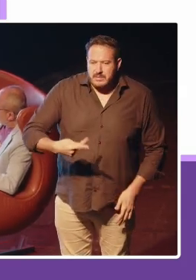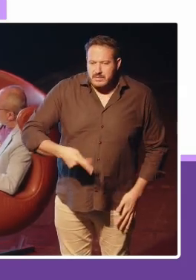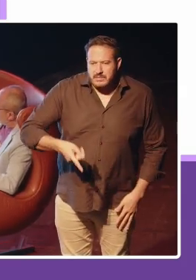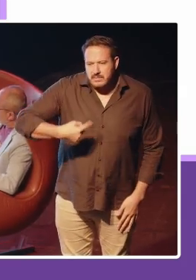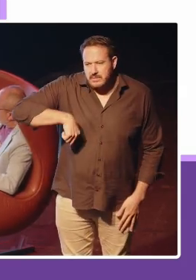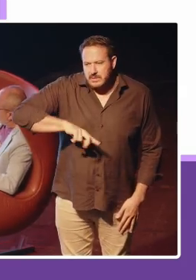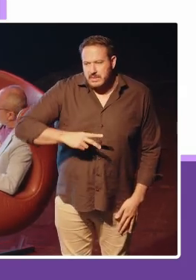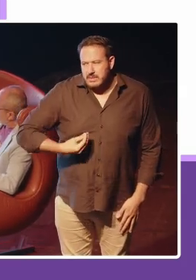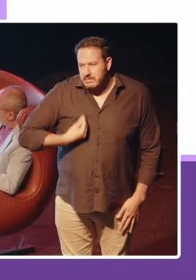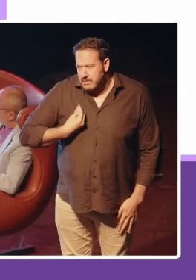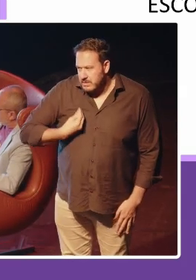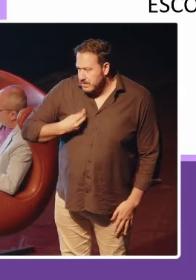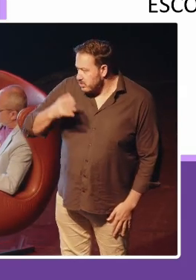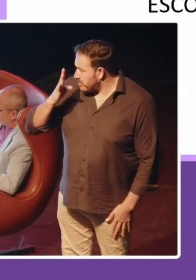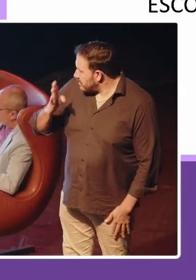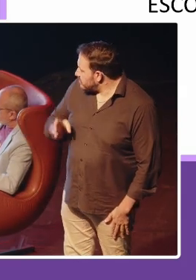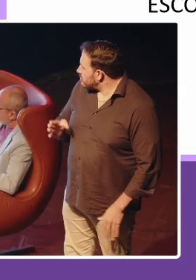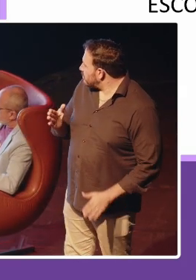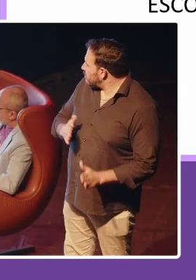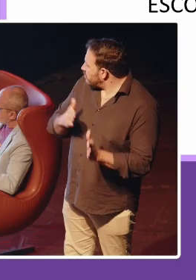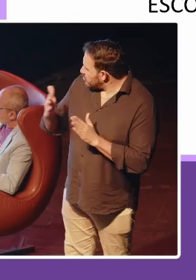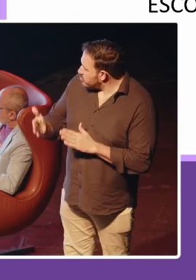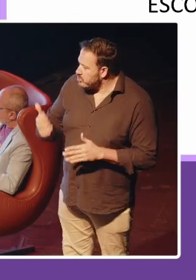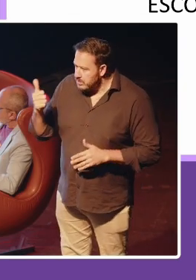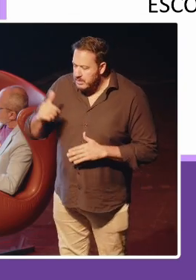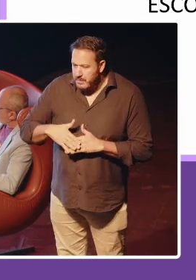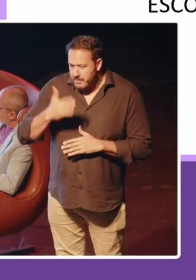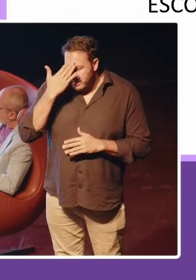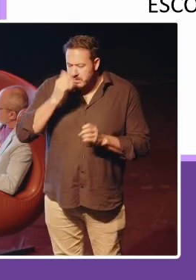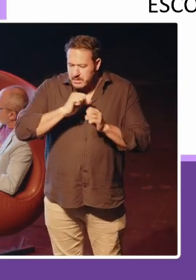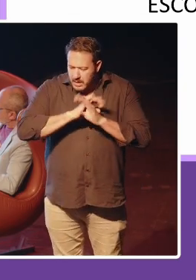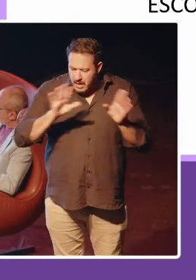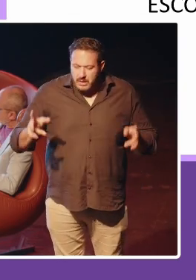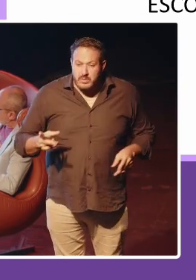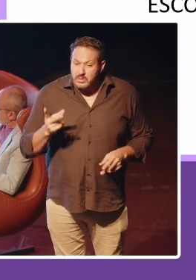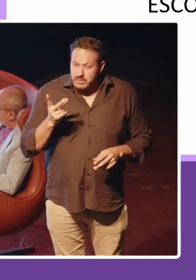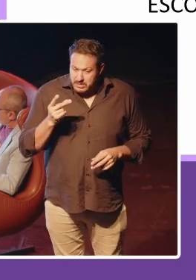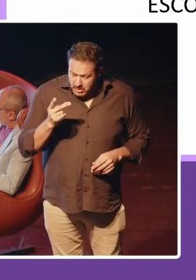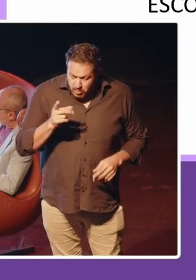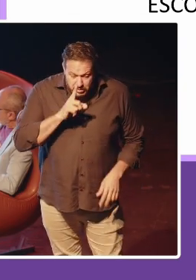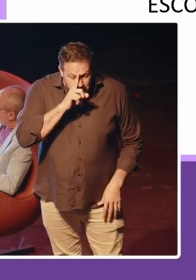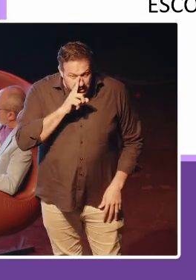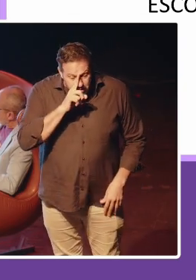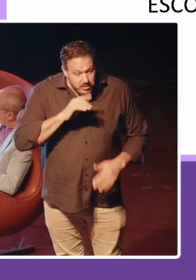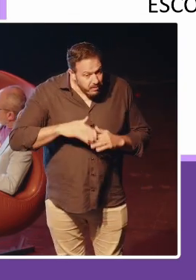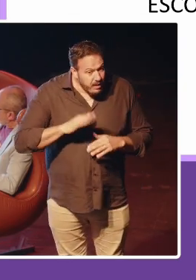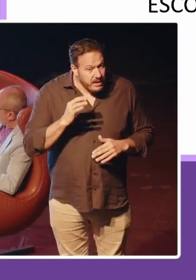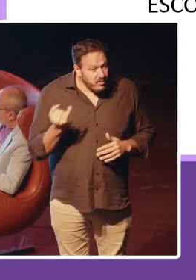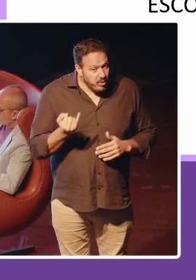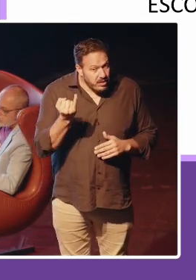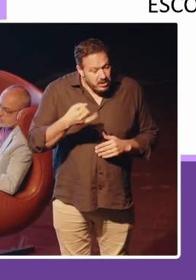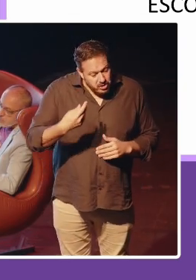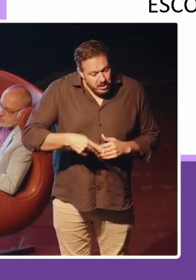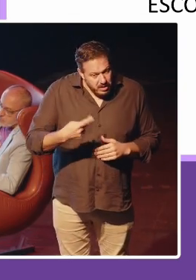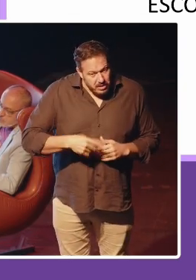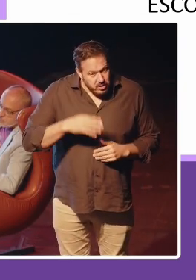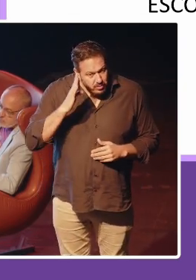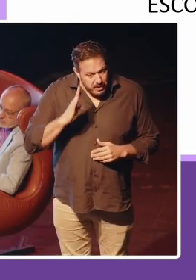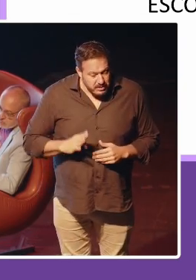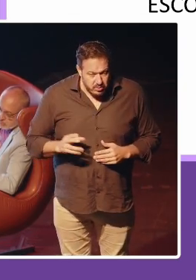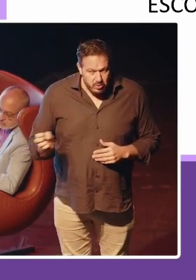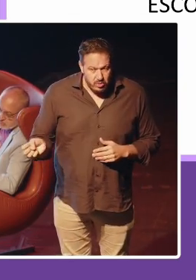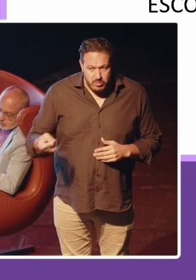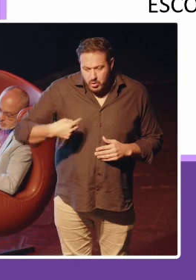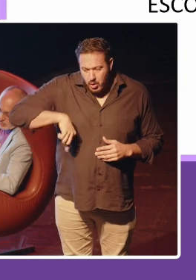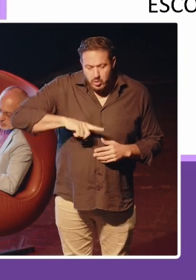Tá? Vou passar para o próximo, que já tem mais claro. O segundo fator de risco mais importante no Brasil, de acordo com os novos